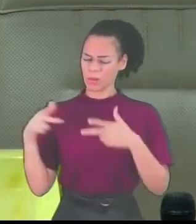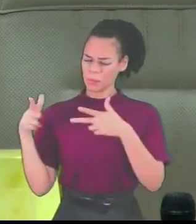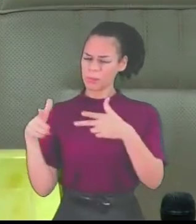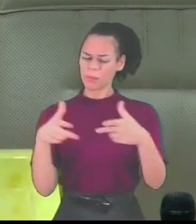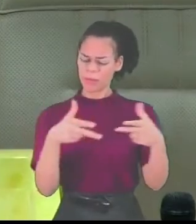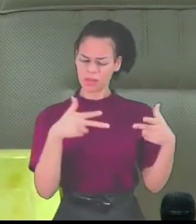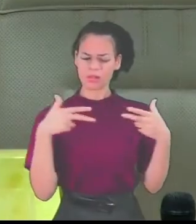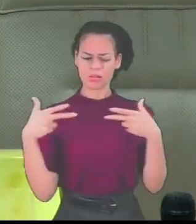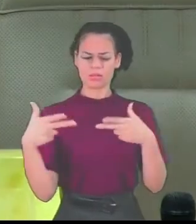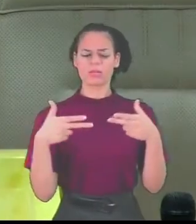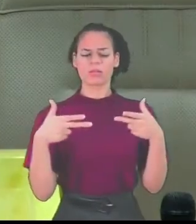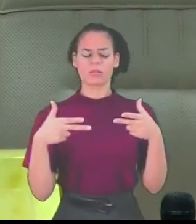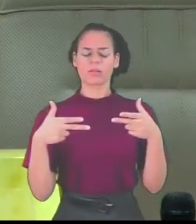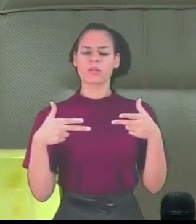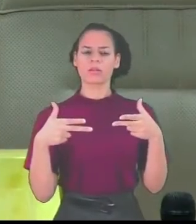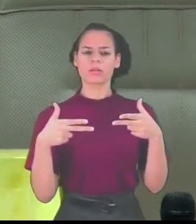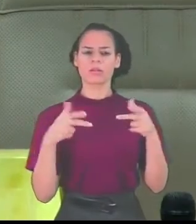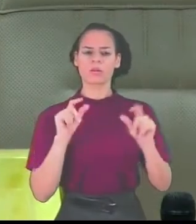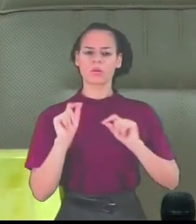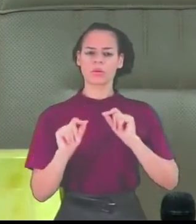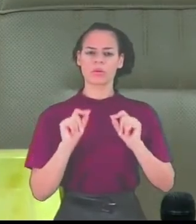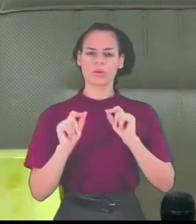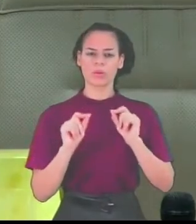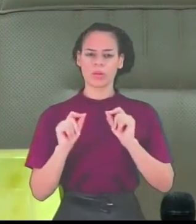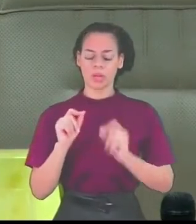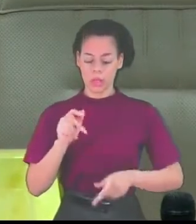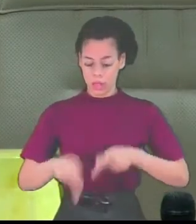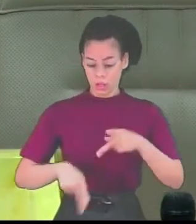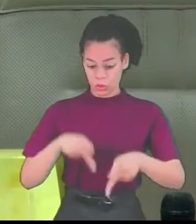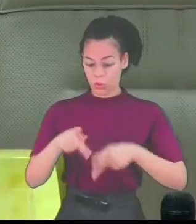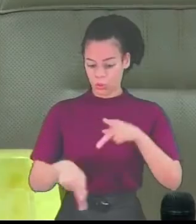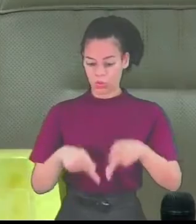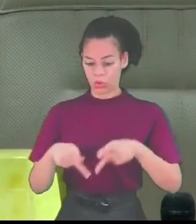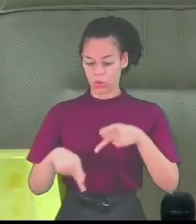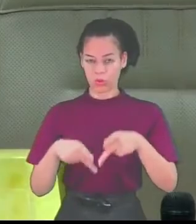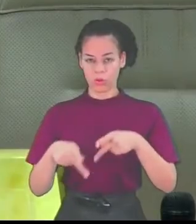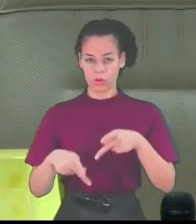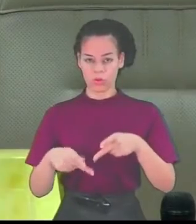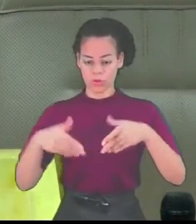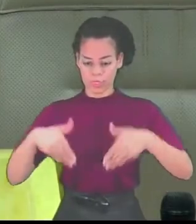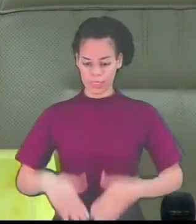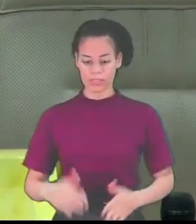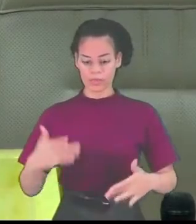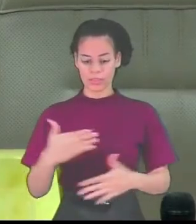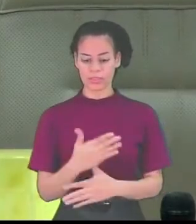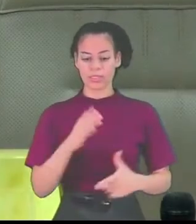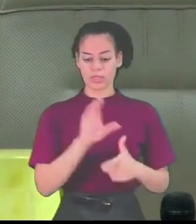percebe o que os Coríntios estão juntos